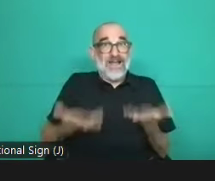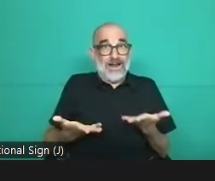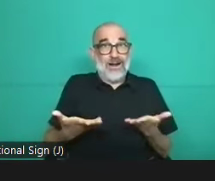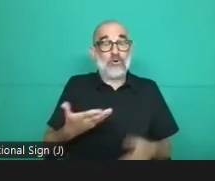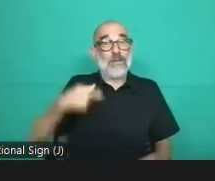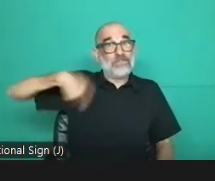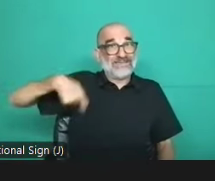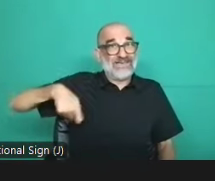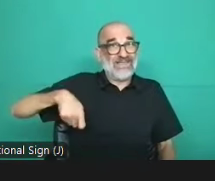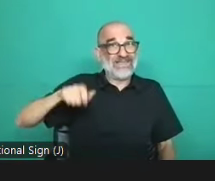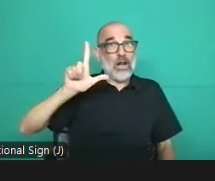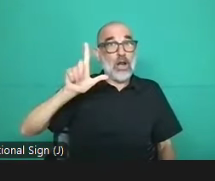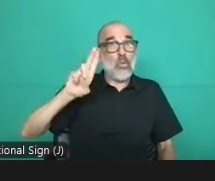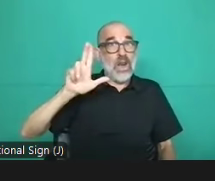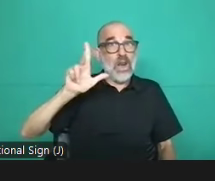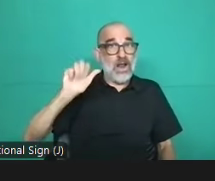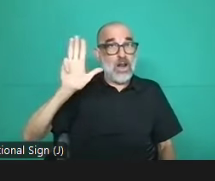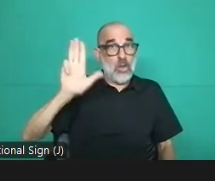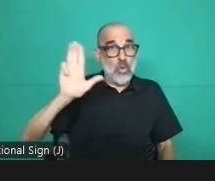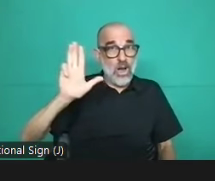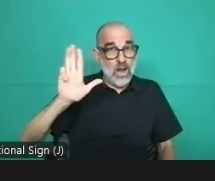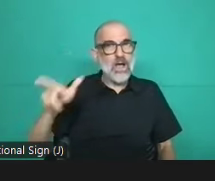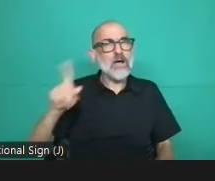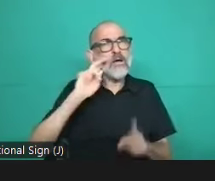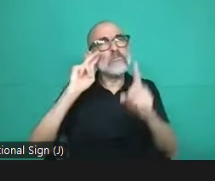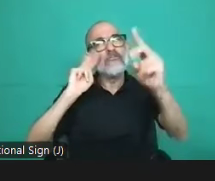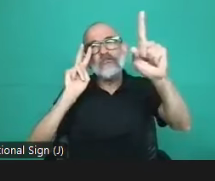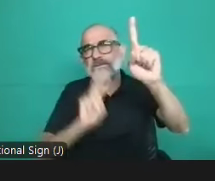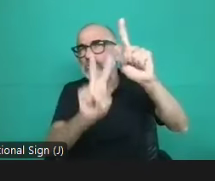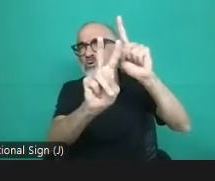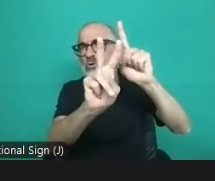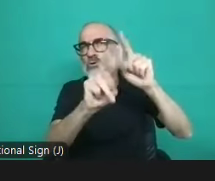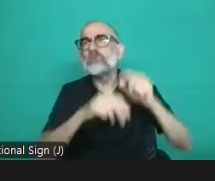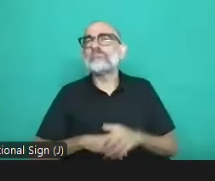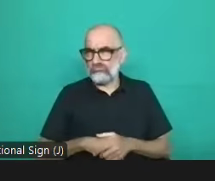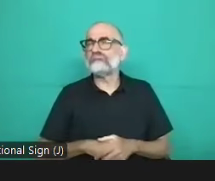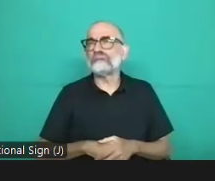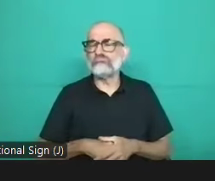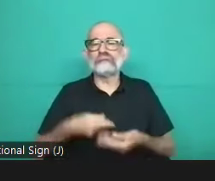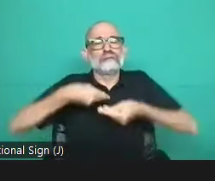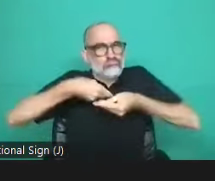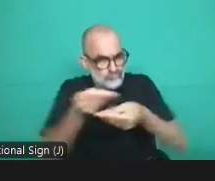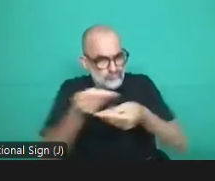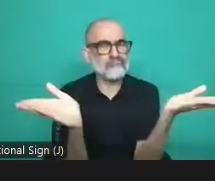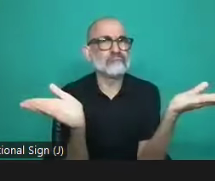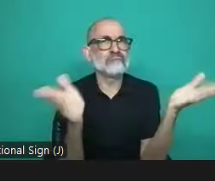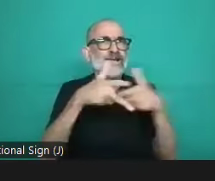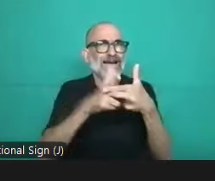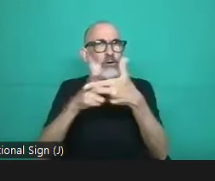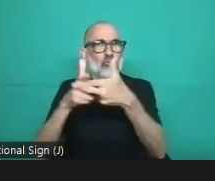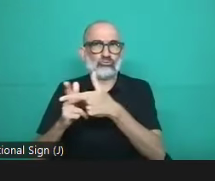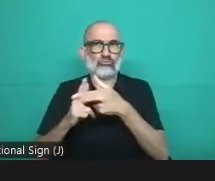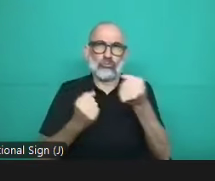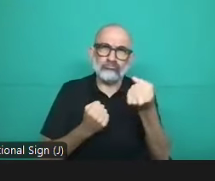aportar recurso e apoiar na organização dos estados e municípios para que a gente consiga lidar com essas enormes